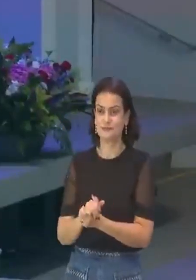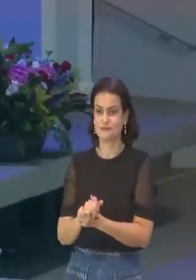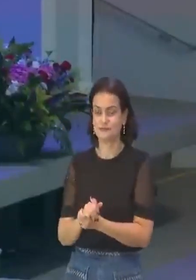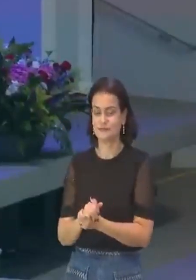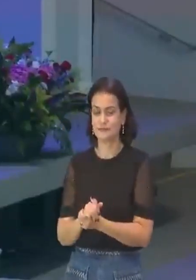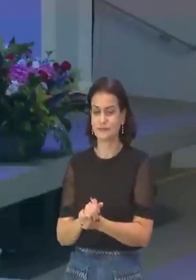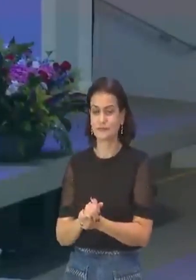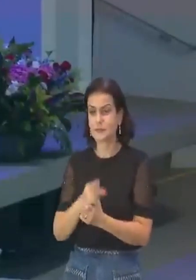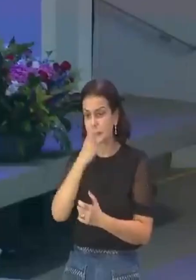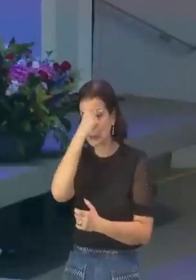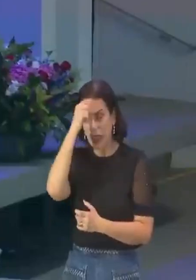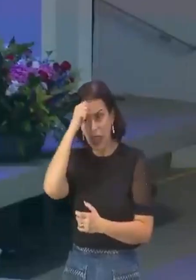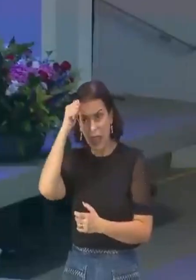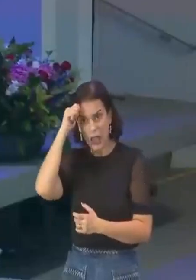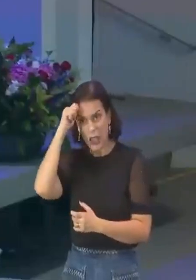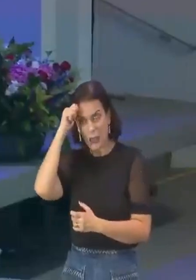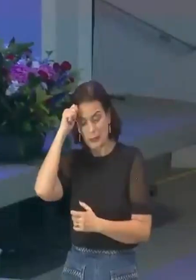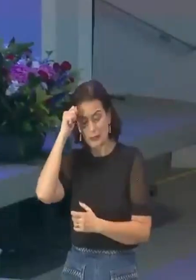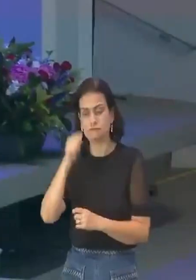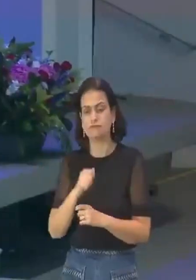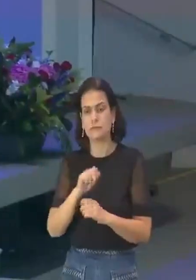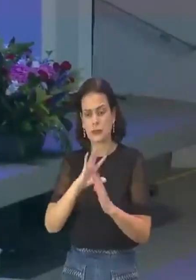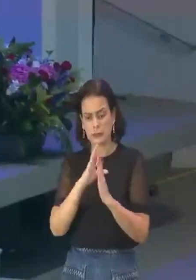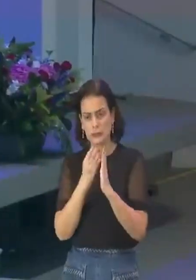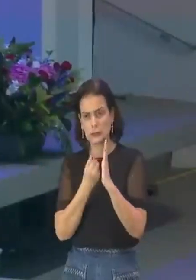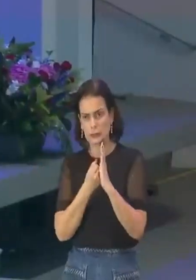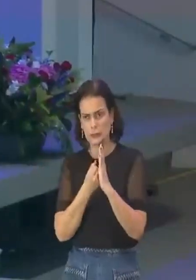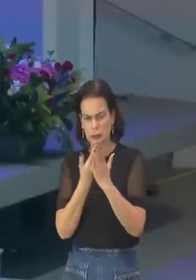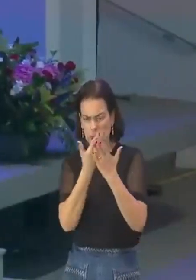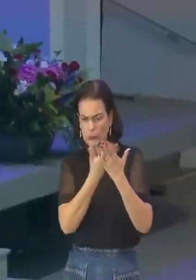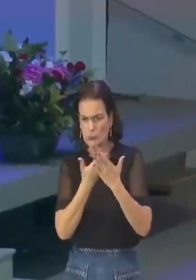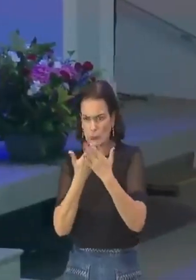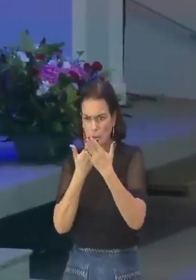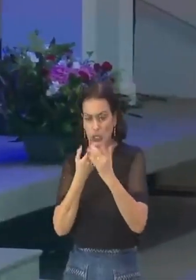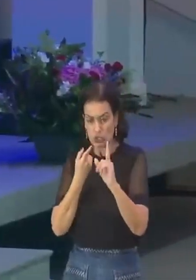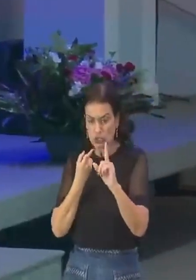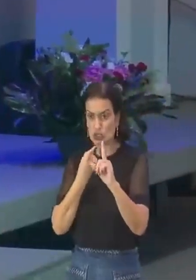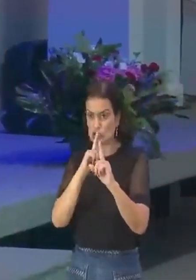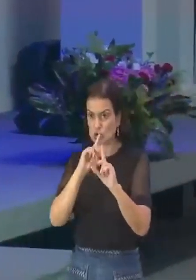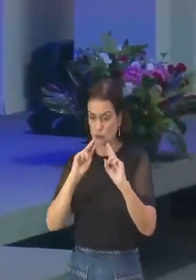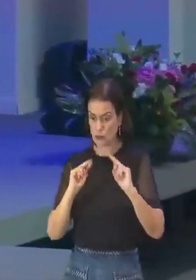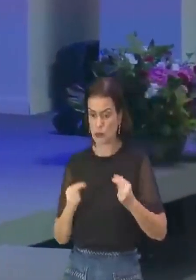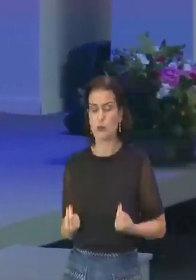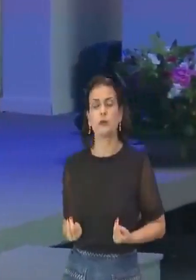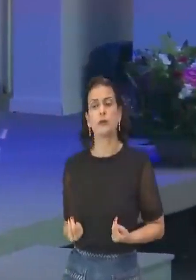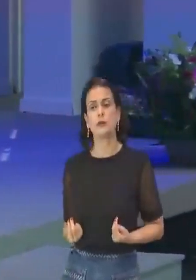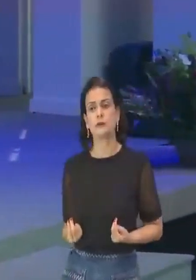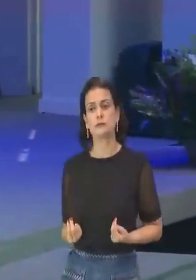Agostinho, um dos pais da igreja, vai mencionar que esse é um grande desafio para o ser humano.